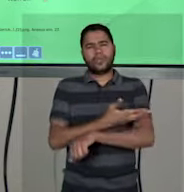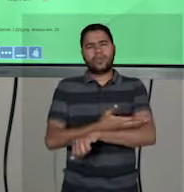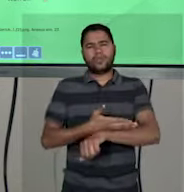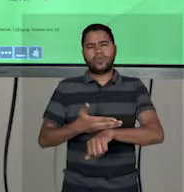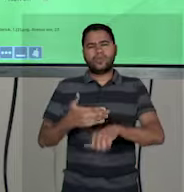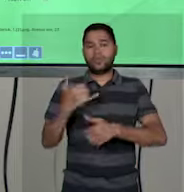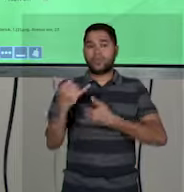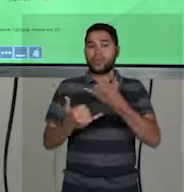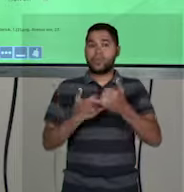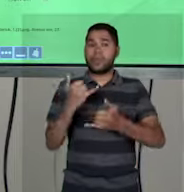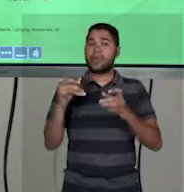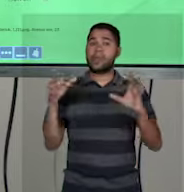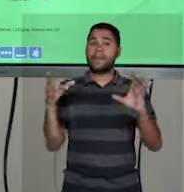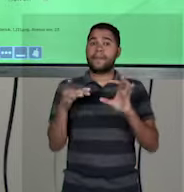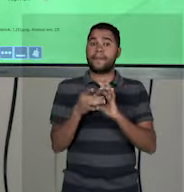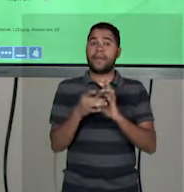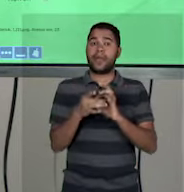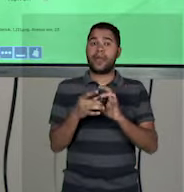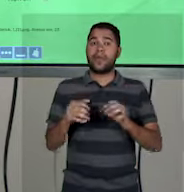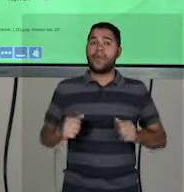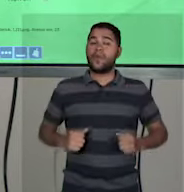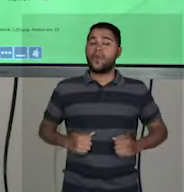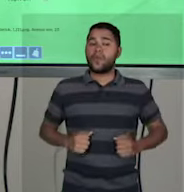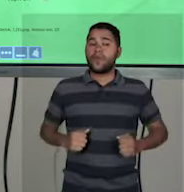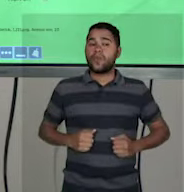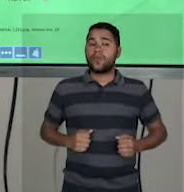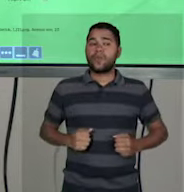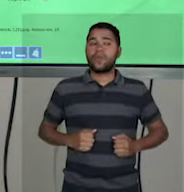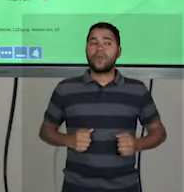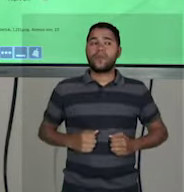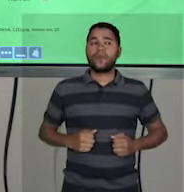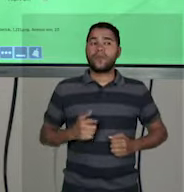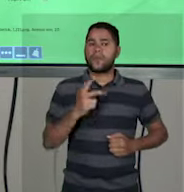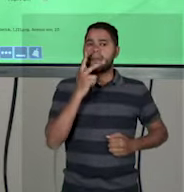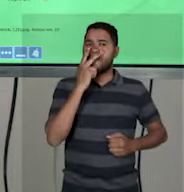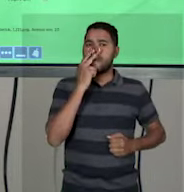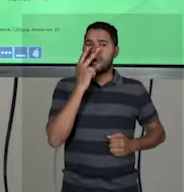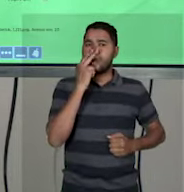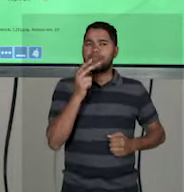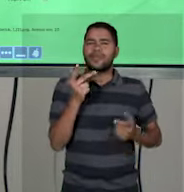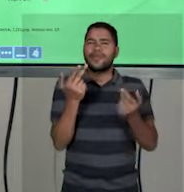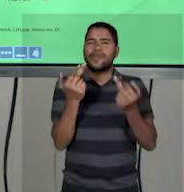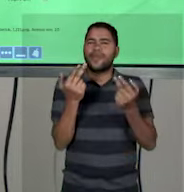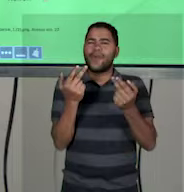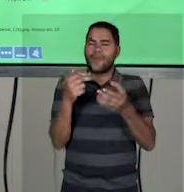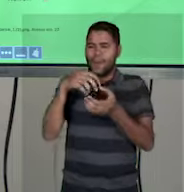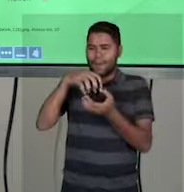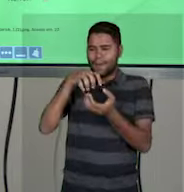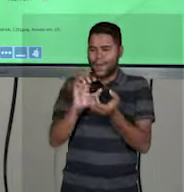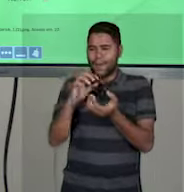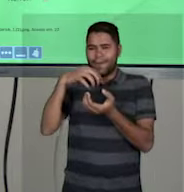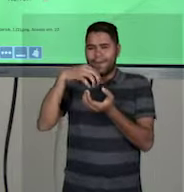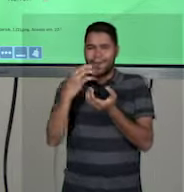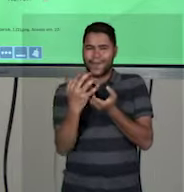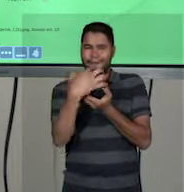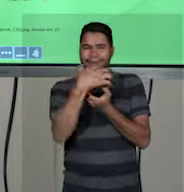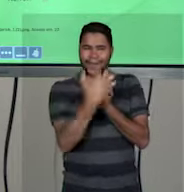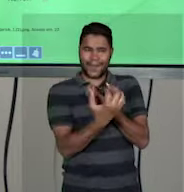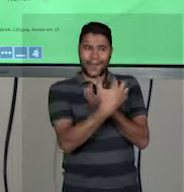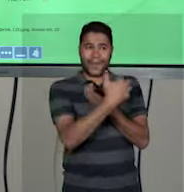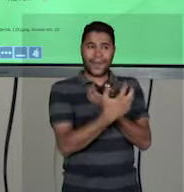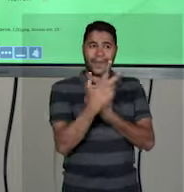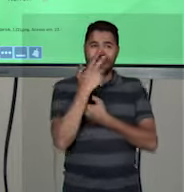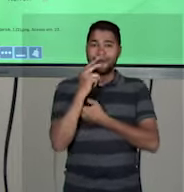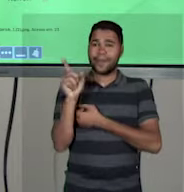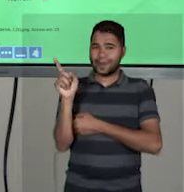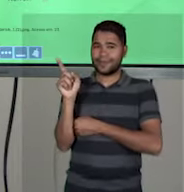associar o rim a um gomo de mexerica. Sabe quando você vê aquele formato, né? Ele realmente